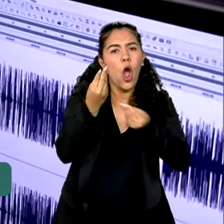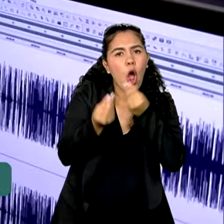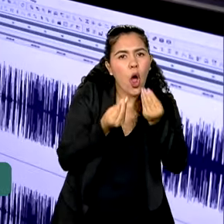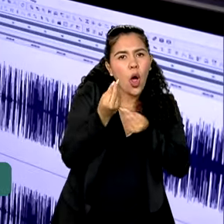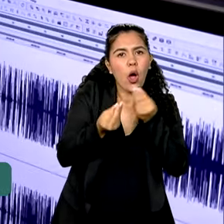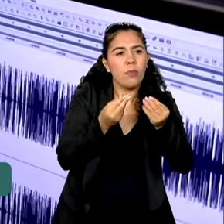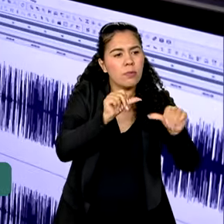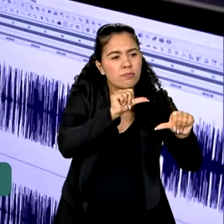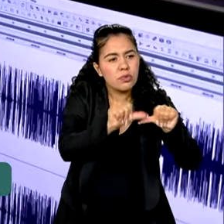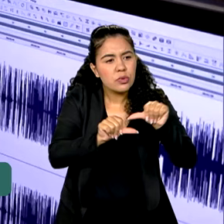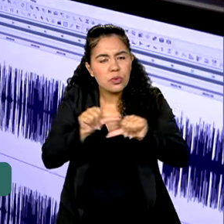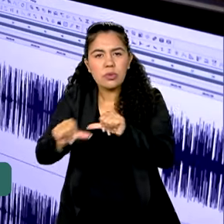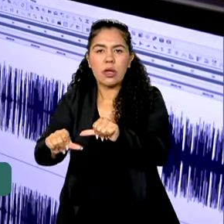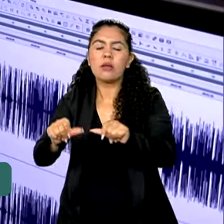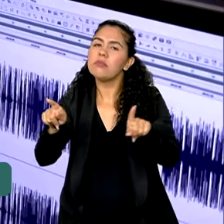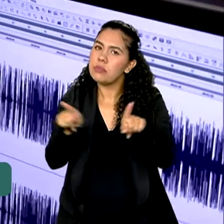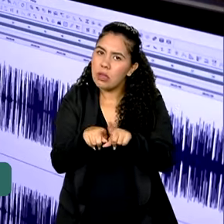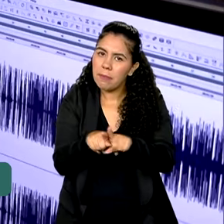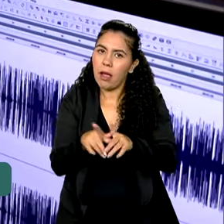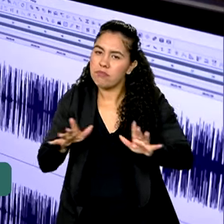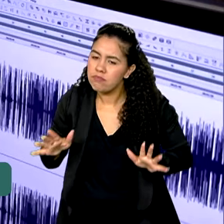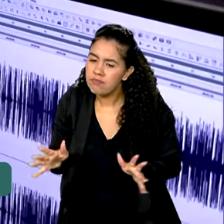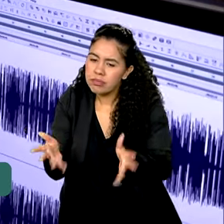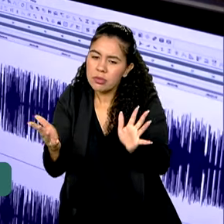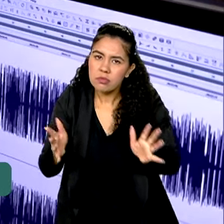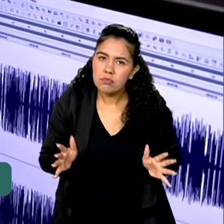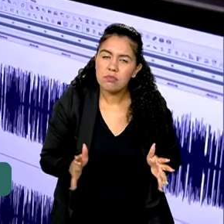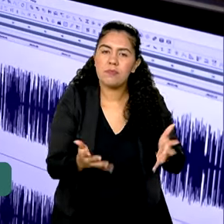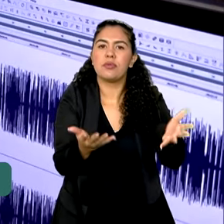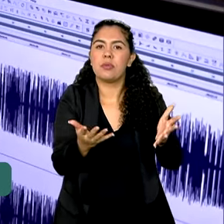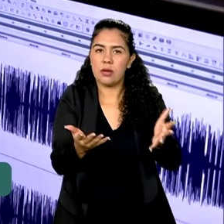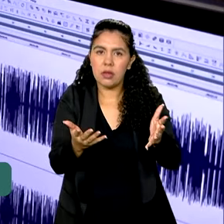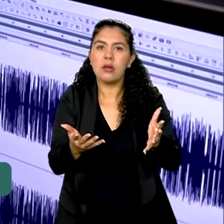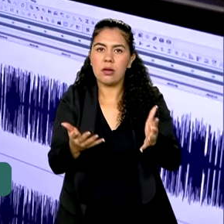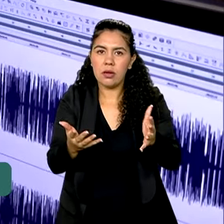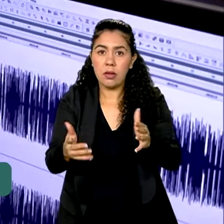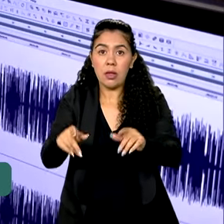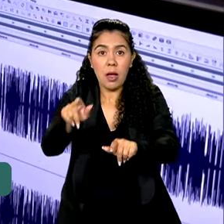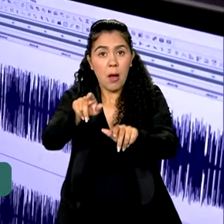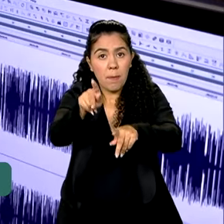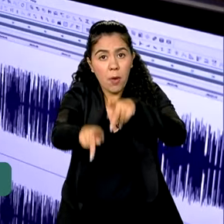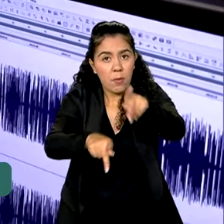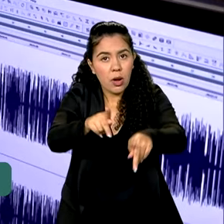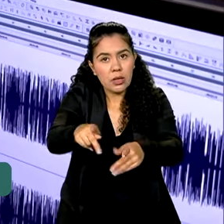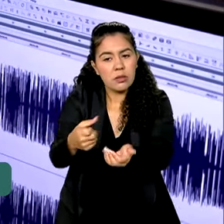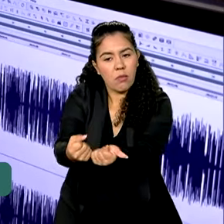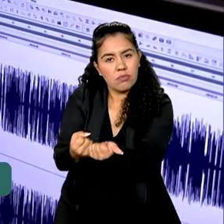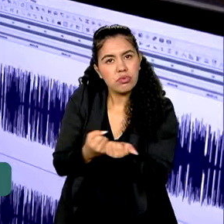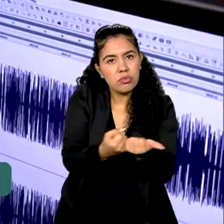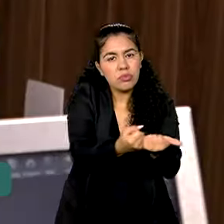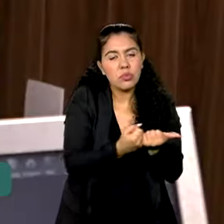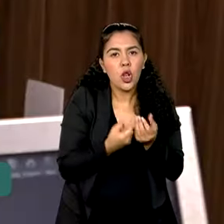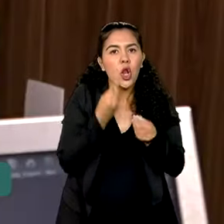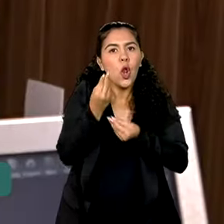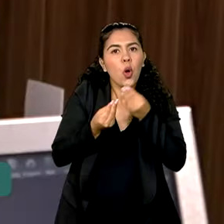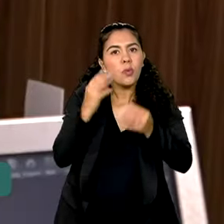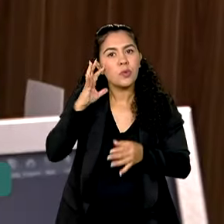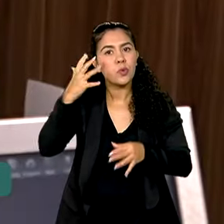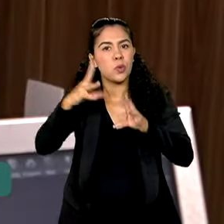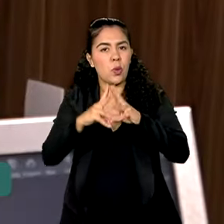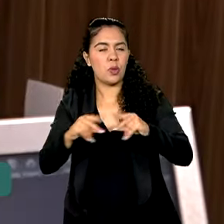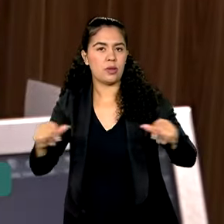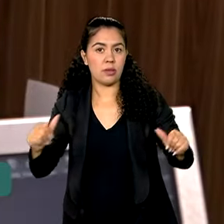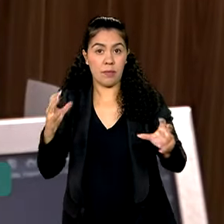dessas mudanças, e fortalecendo dessa forma a participação popular na busca de soluções. Então, são